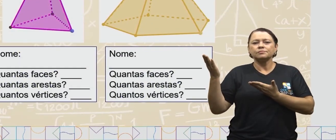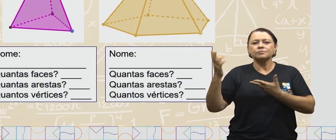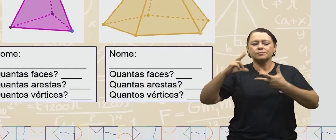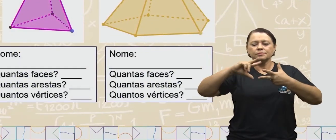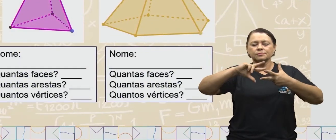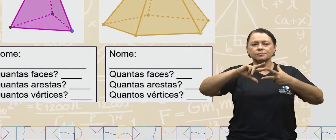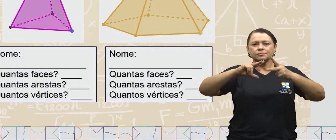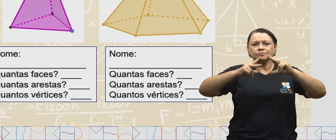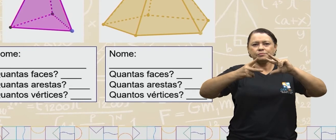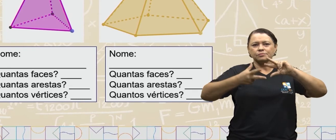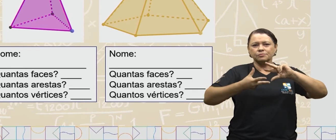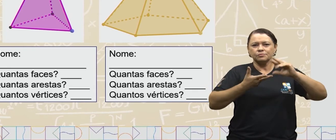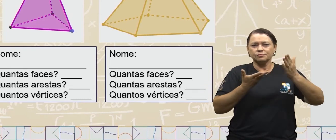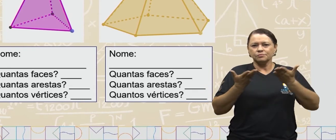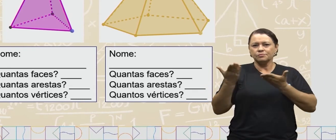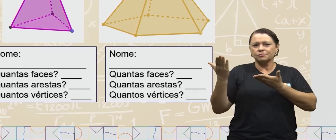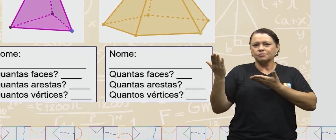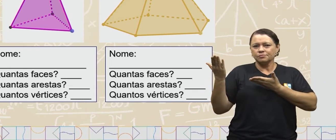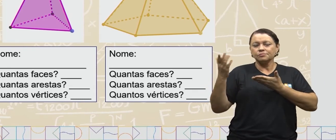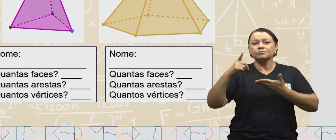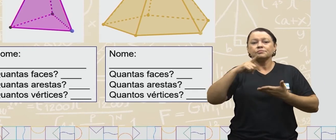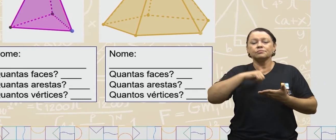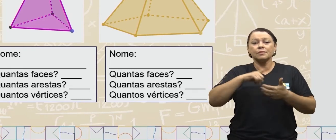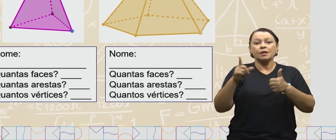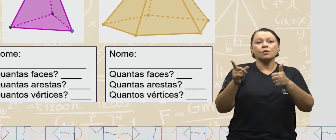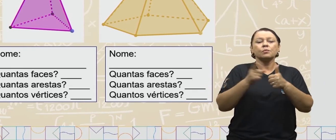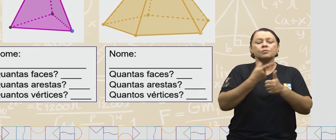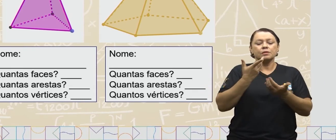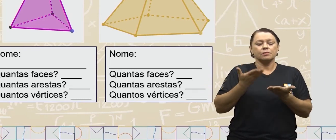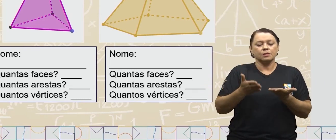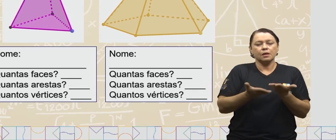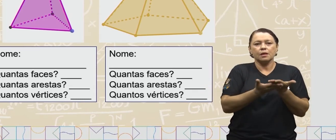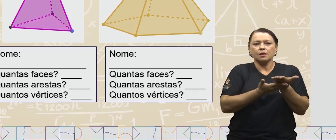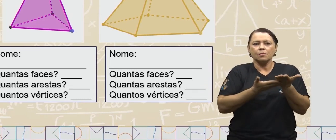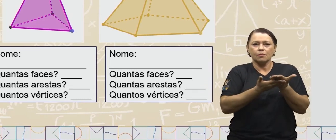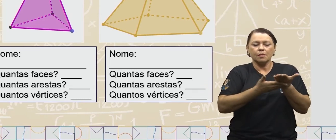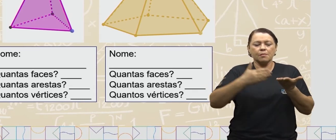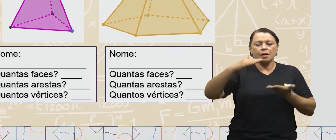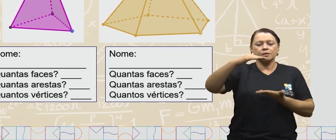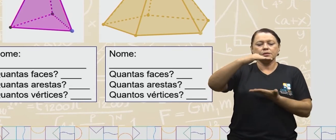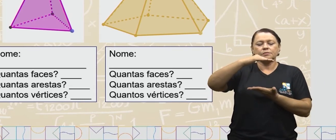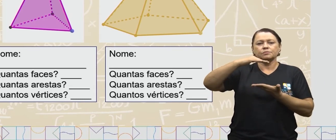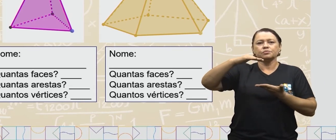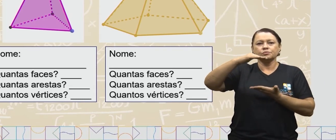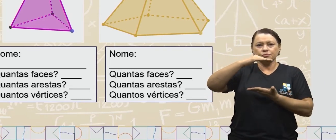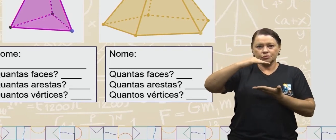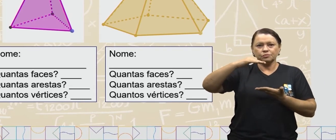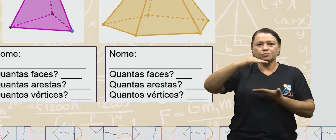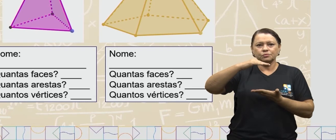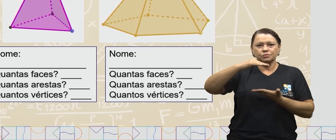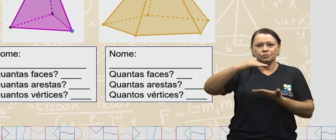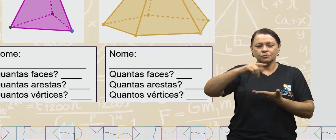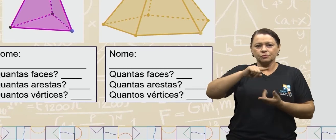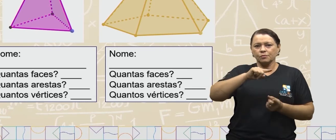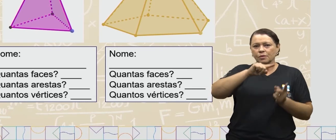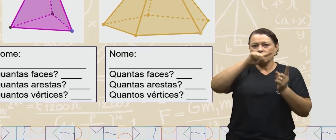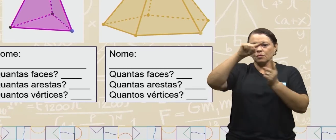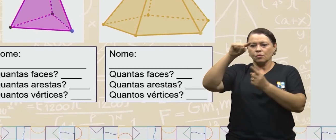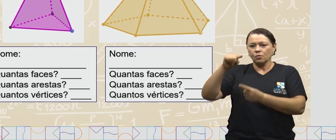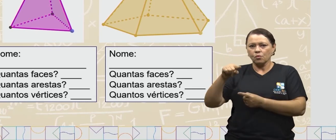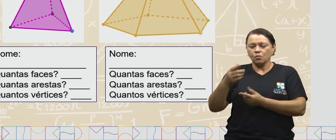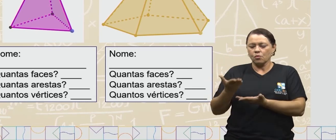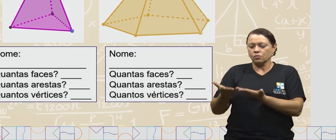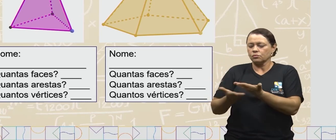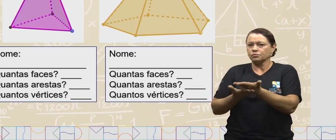e complete. Nós temos aí o primeiro poliedro, que ele tem uma base e um topo. E o segundo, ele só tem